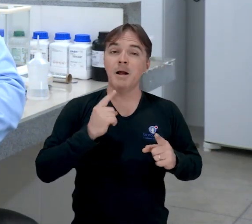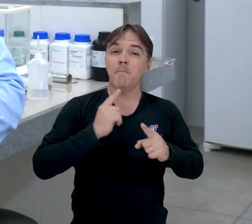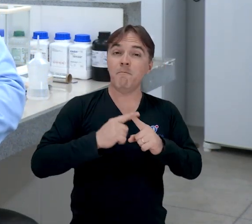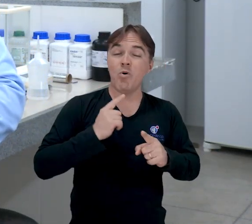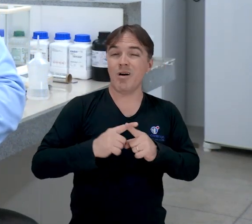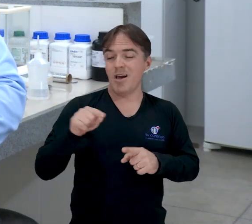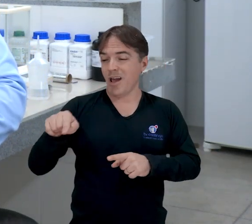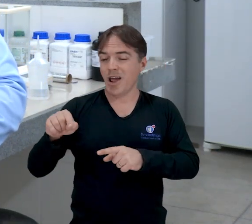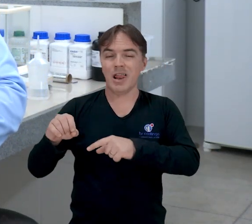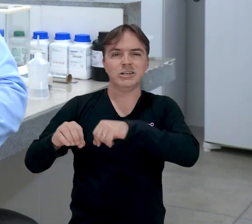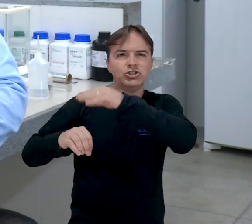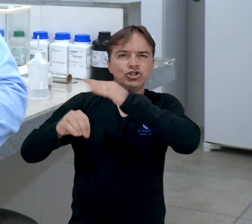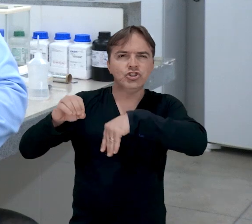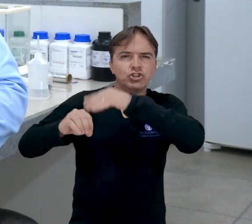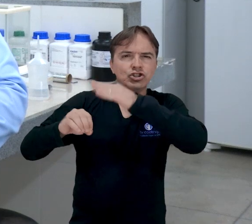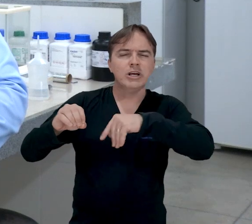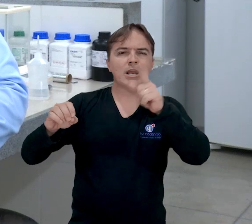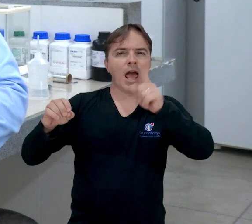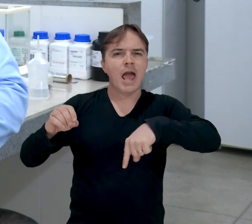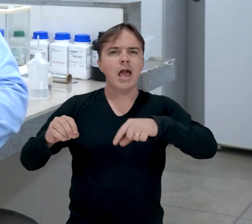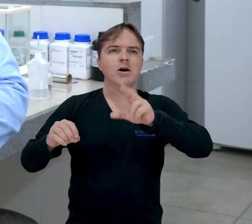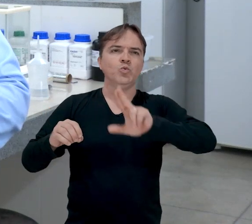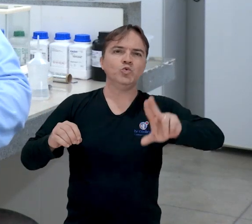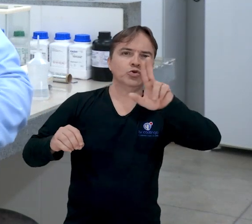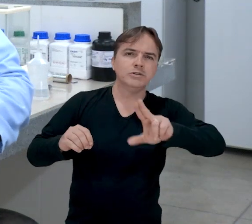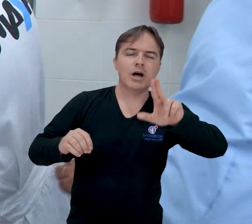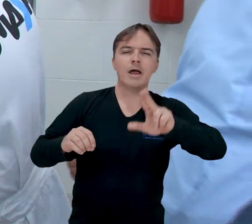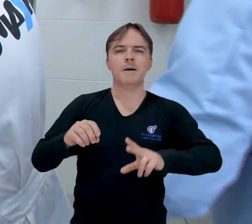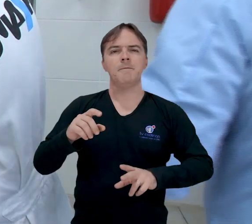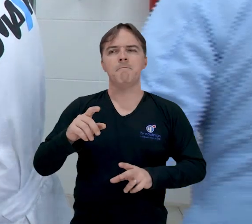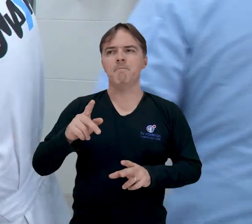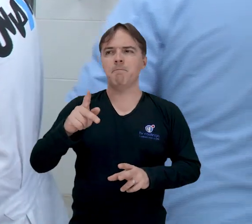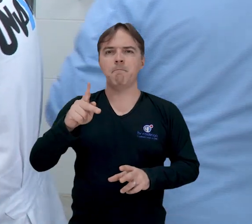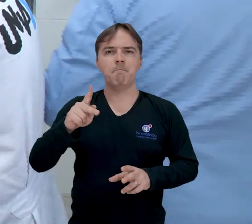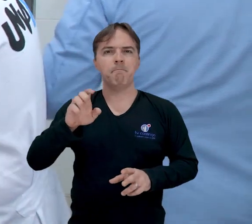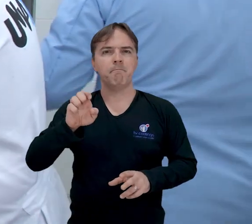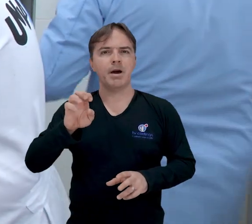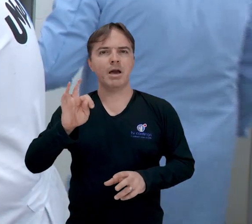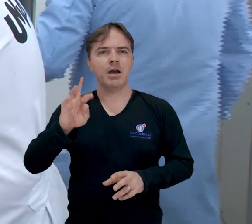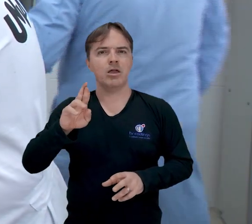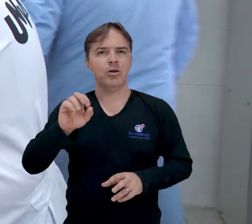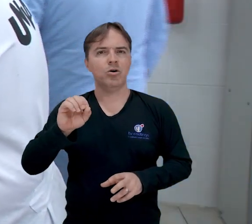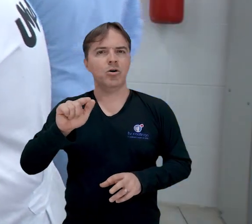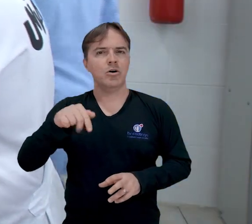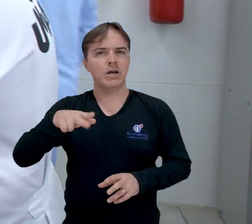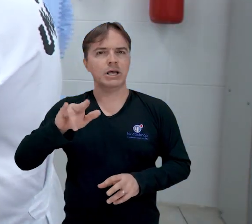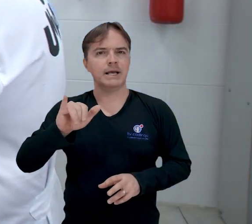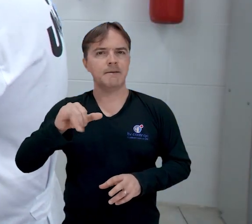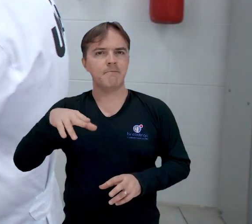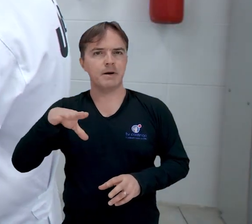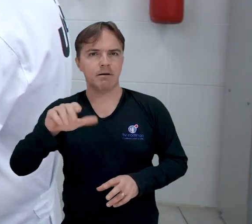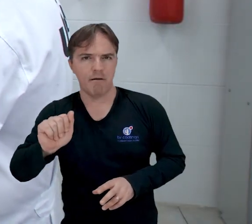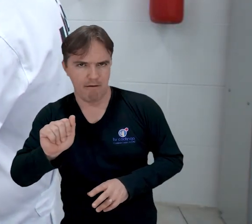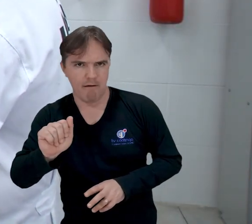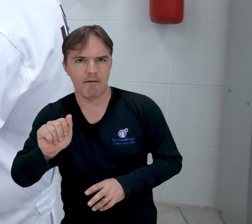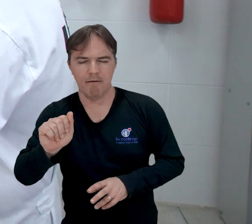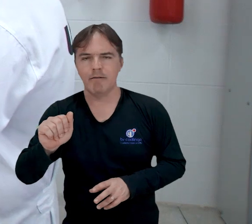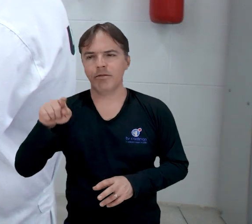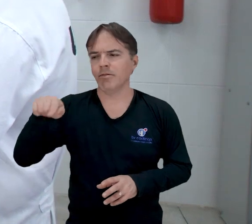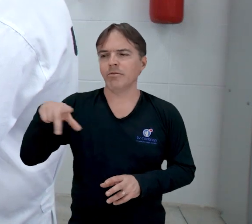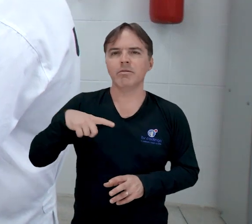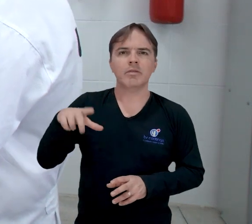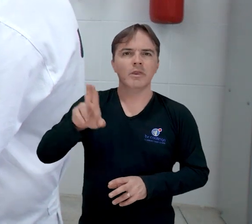de petroquímicos no desenvolvimento da tinta orgânica anticorrosiva. A gente teve resultados